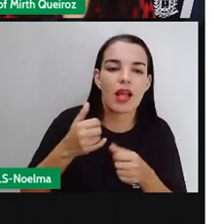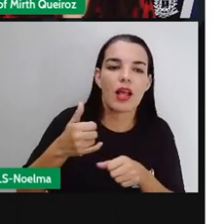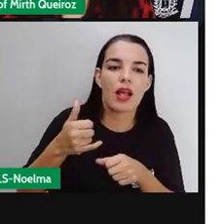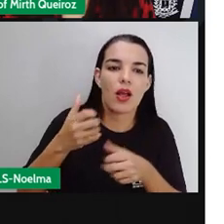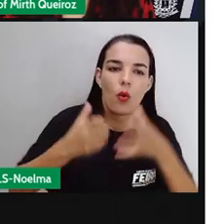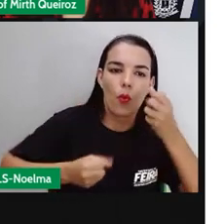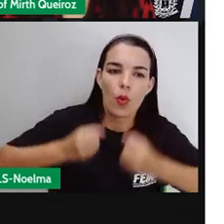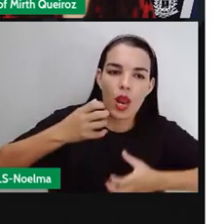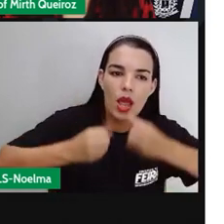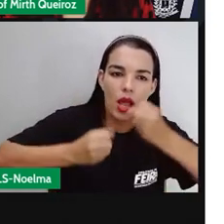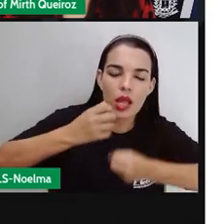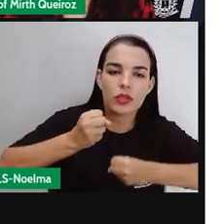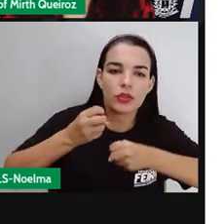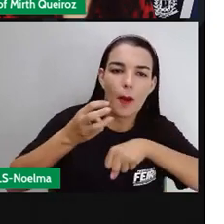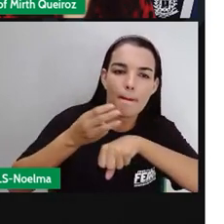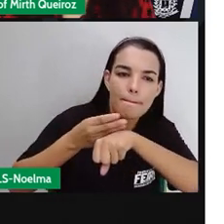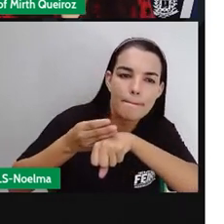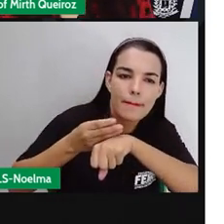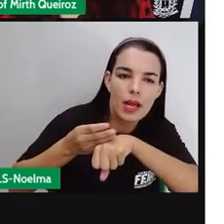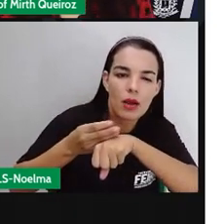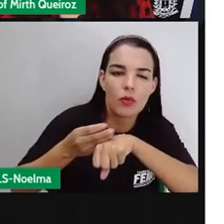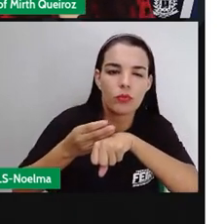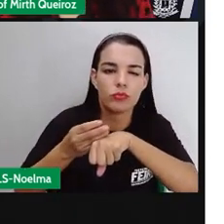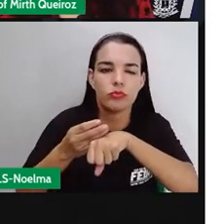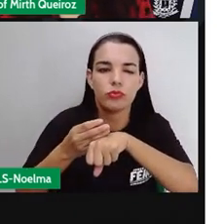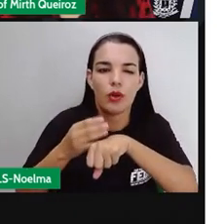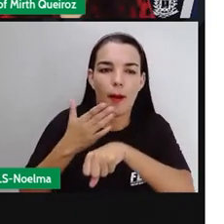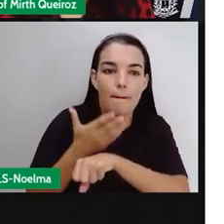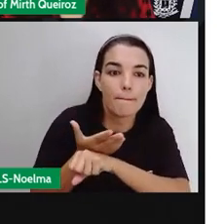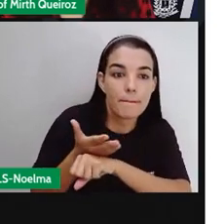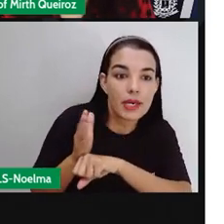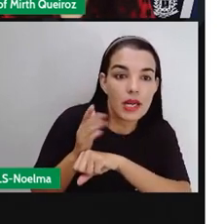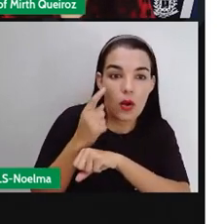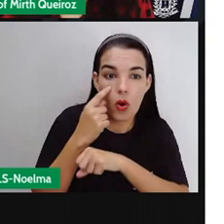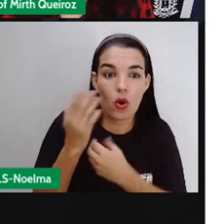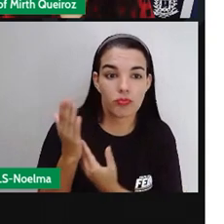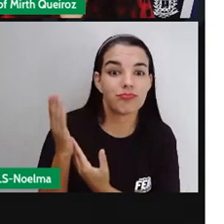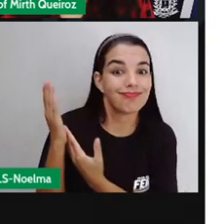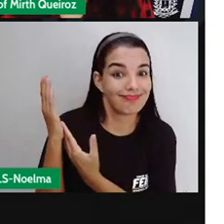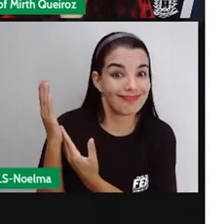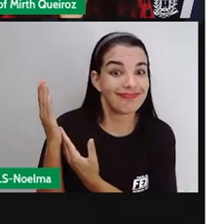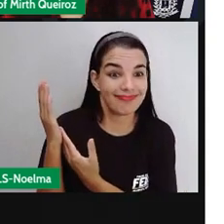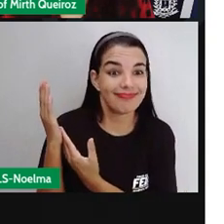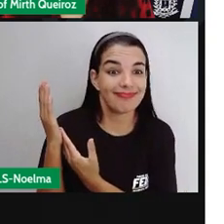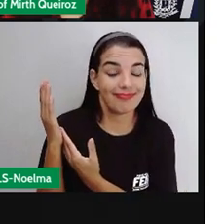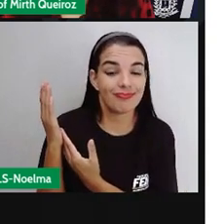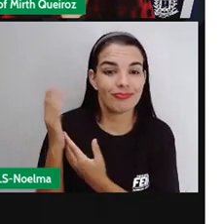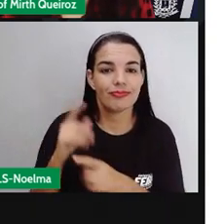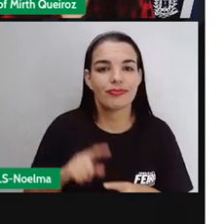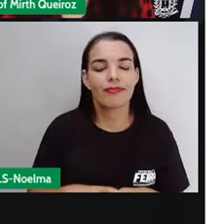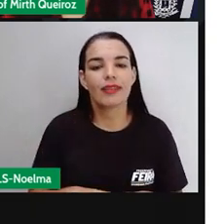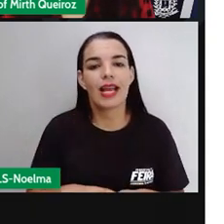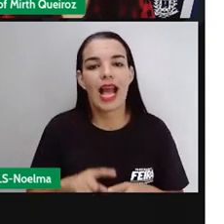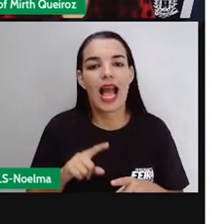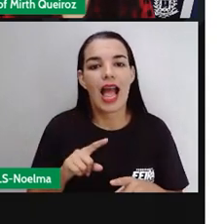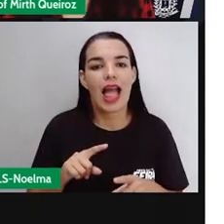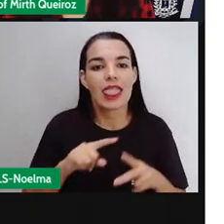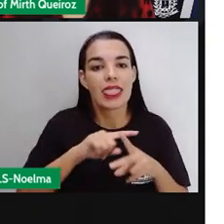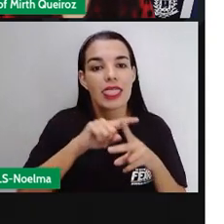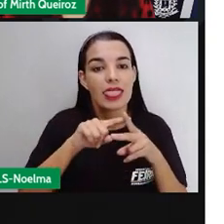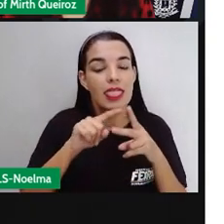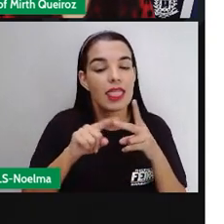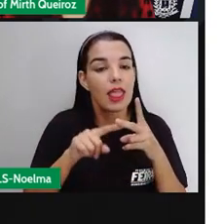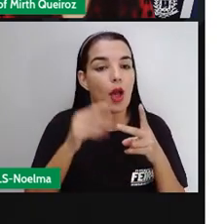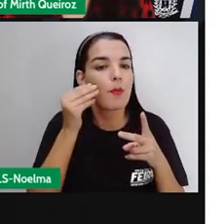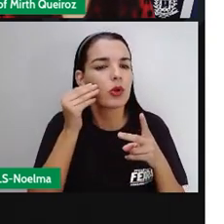branco, aí fica o marronzinho clarinho, o marrom mais escuro, o marronzinho clarinho, aí vem o branco de novo. As fases que a